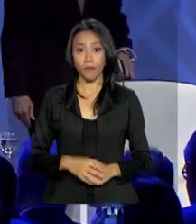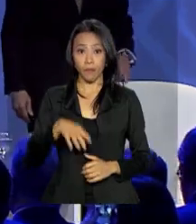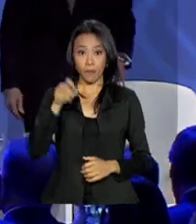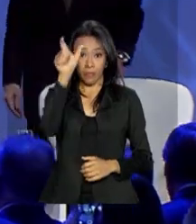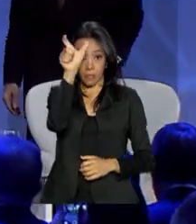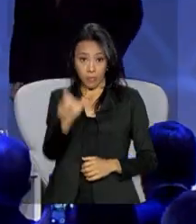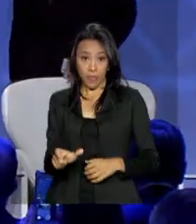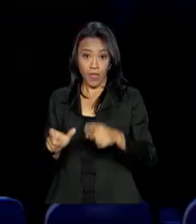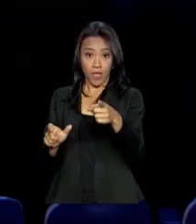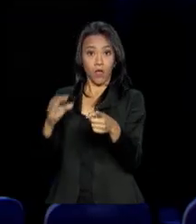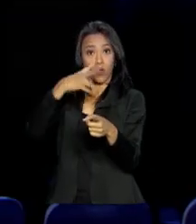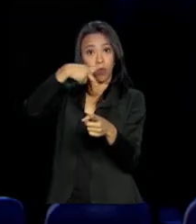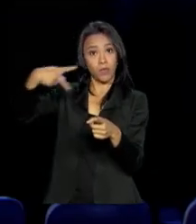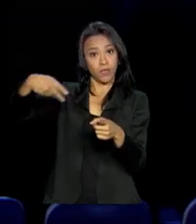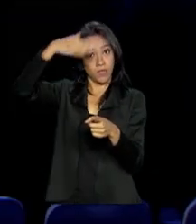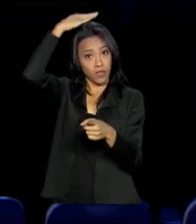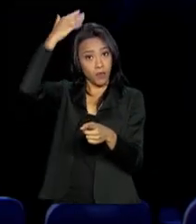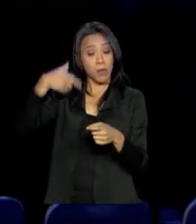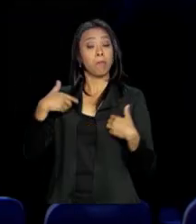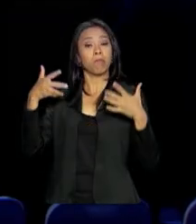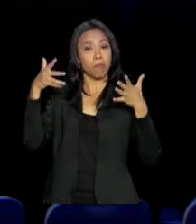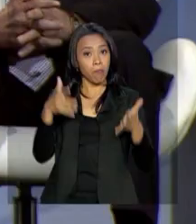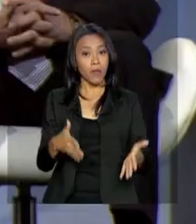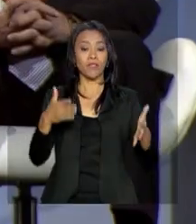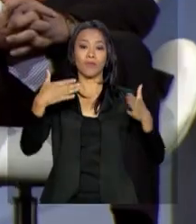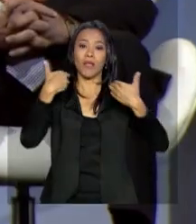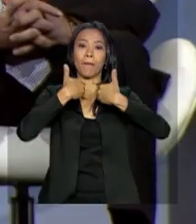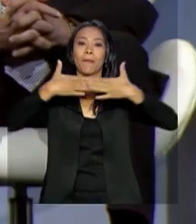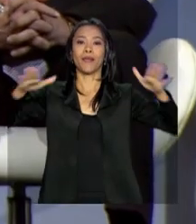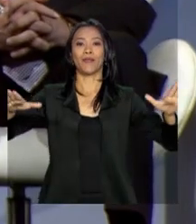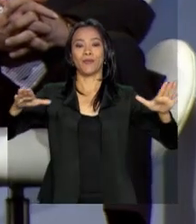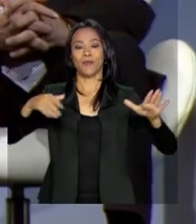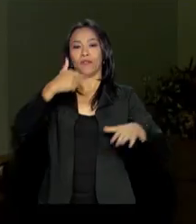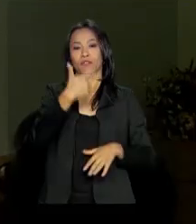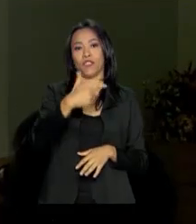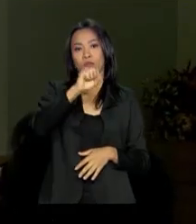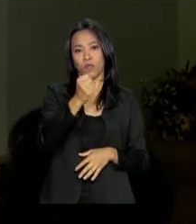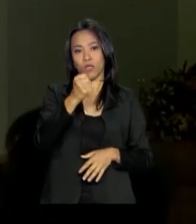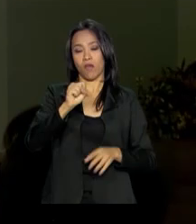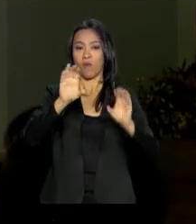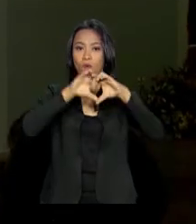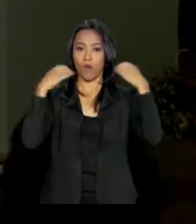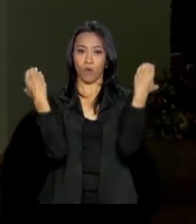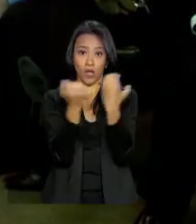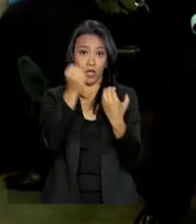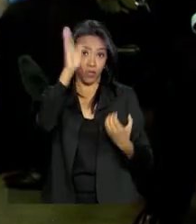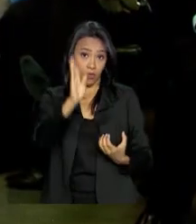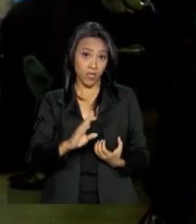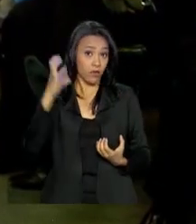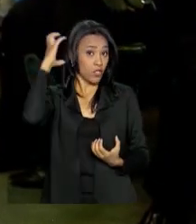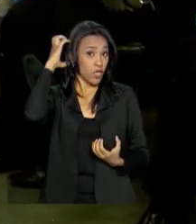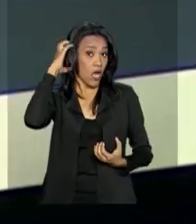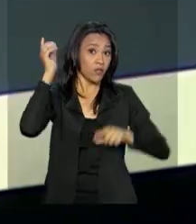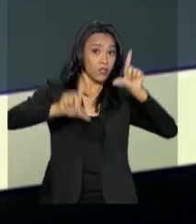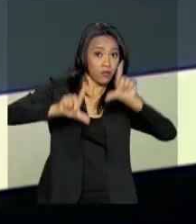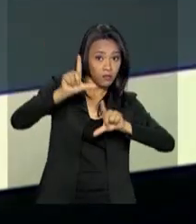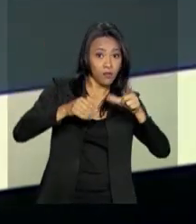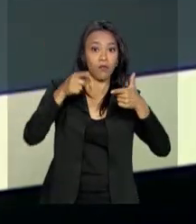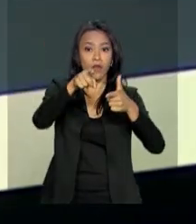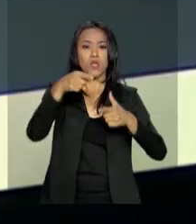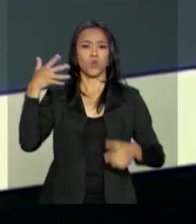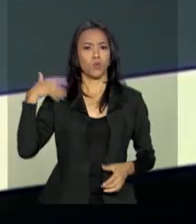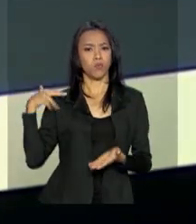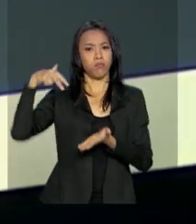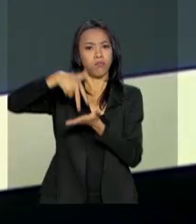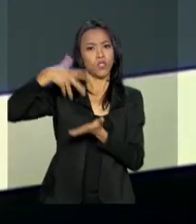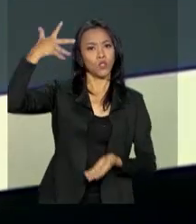presidente michel temer participou da cerimônia de abertura do 28º congresso brasileiro de radiodifusão no discurso